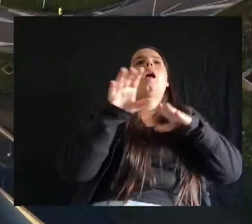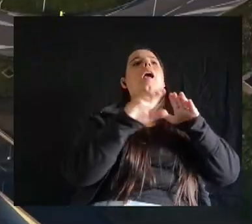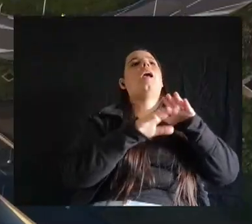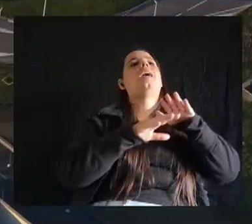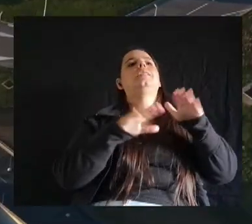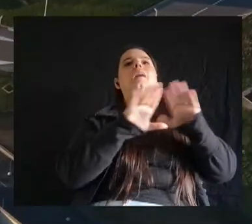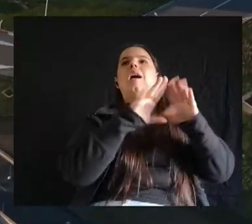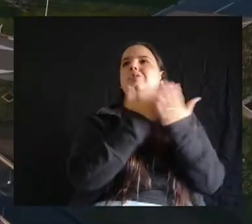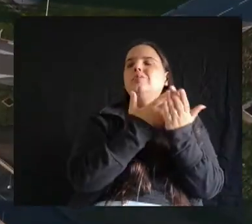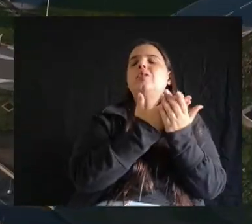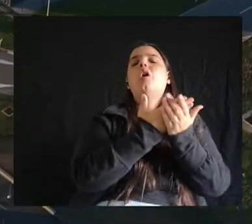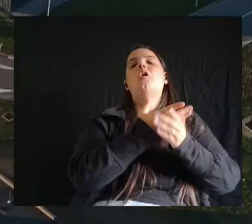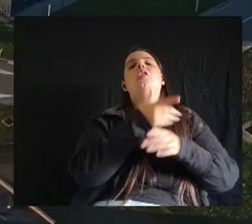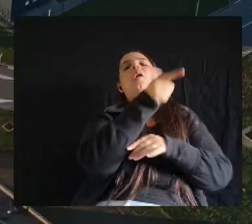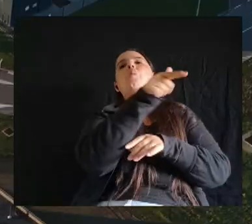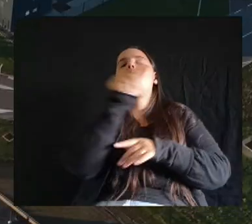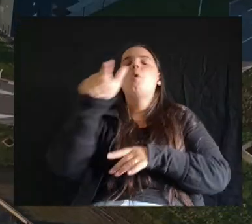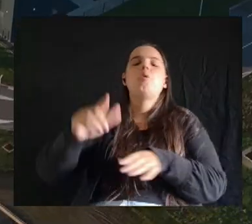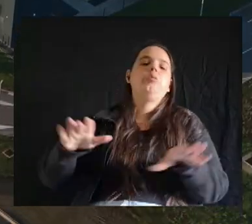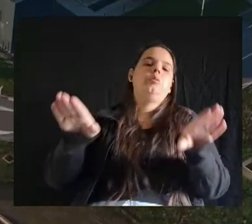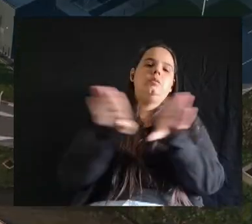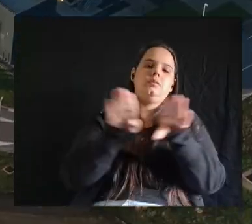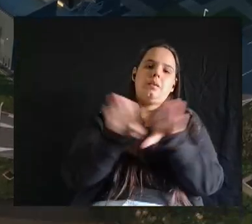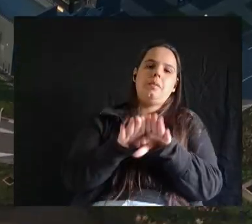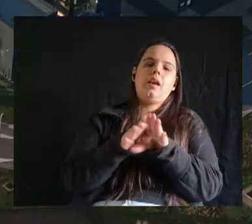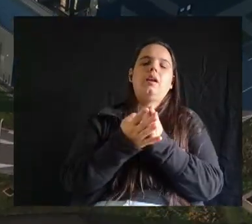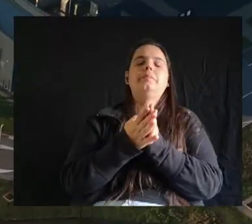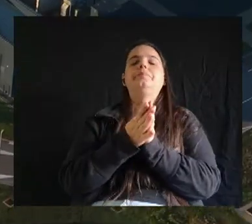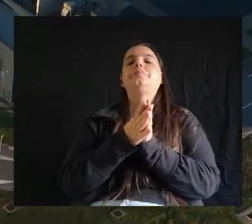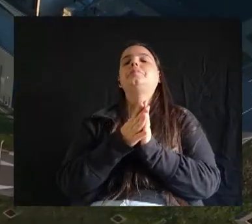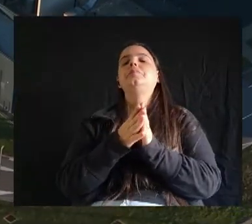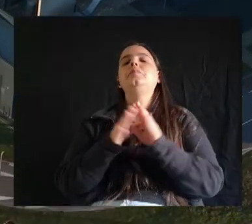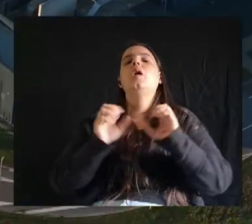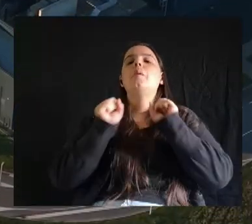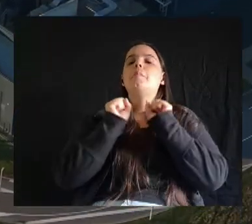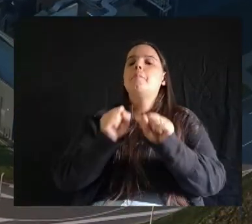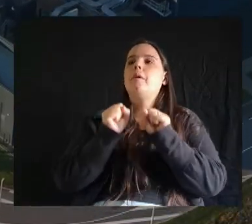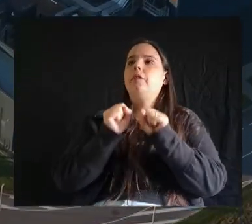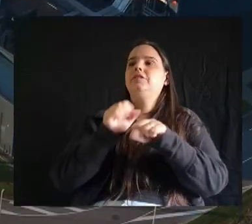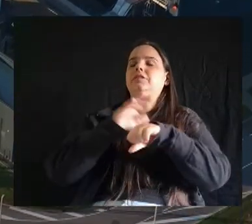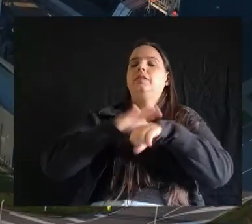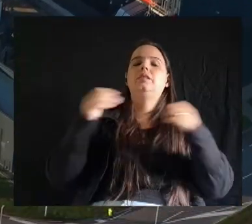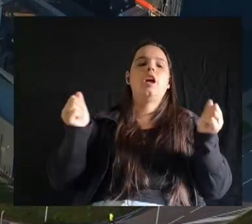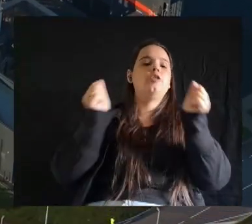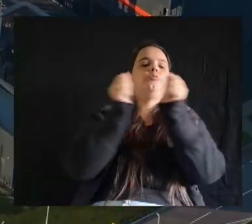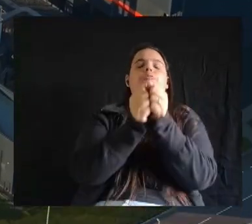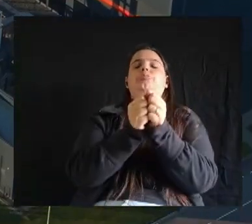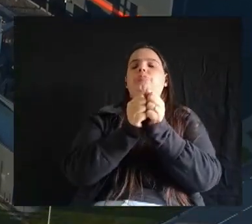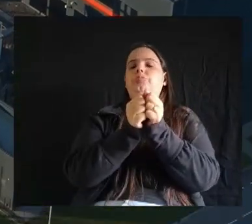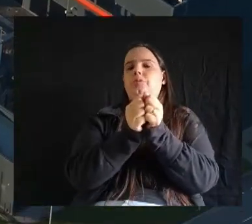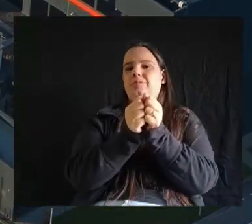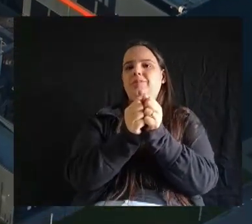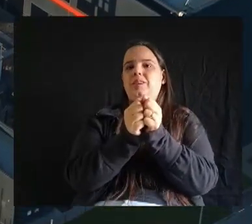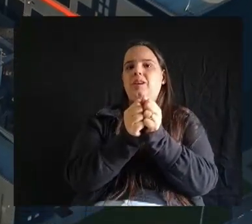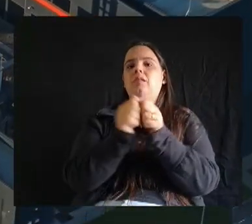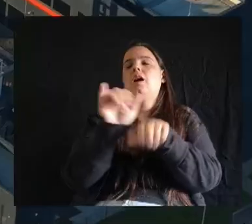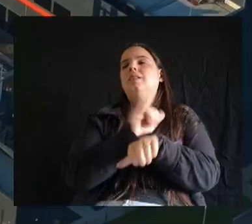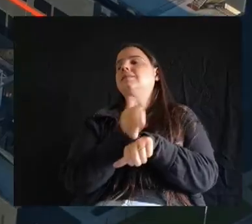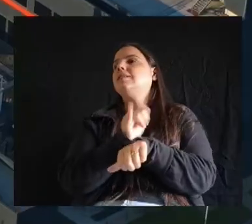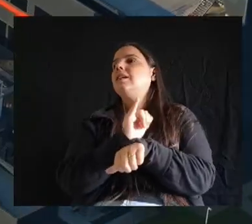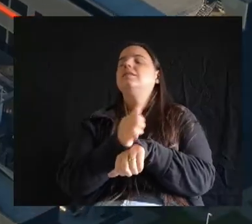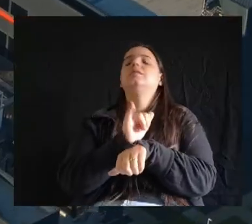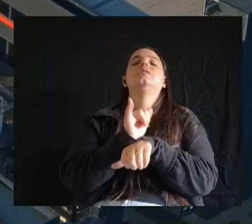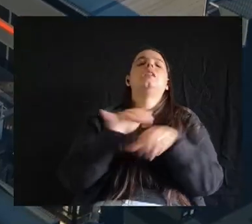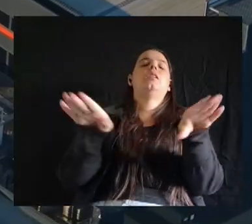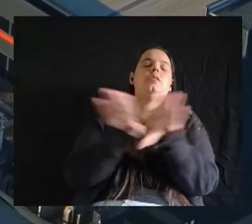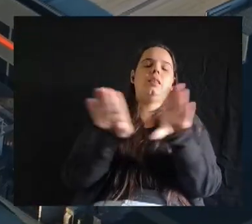né, que tem aqui, além do próprio CPQD, possam atuar juntos, né, com as startups e os próprios data centers,